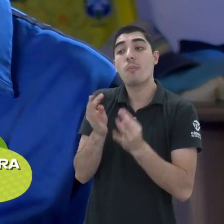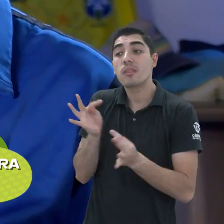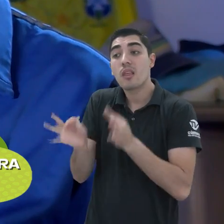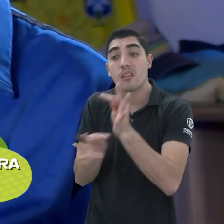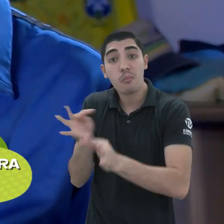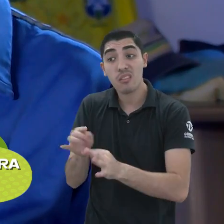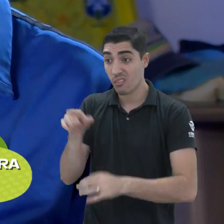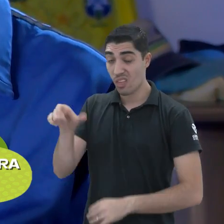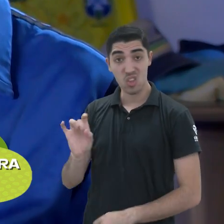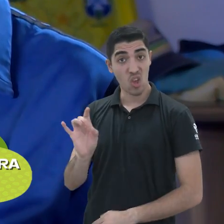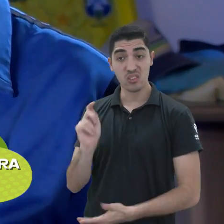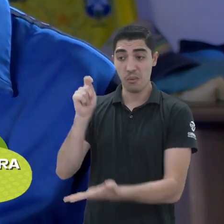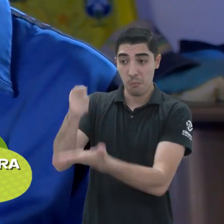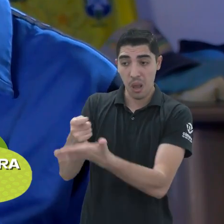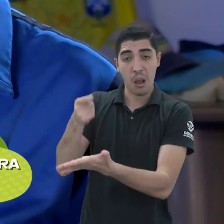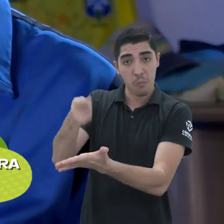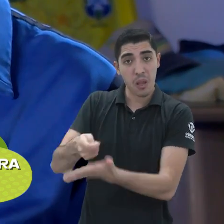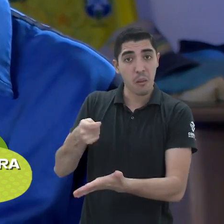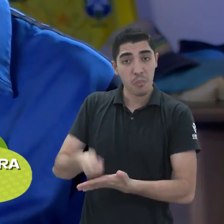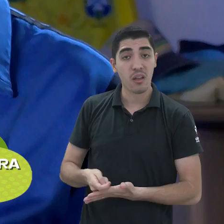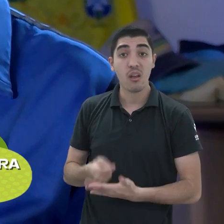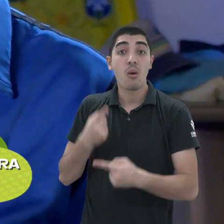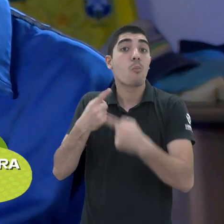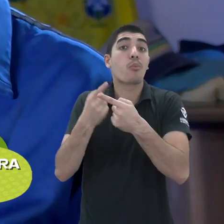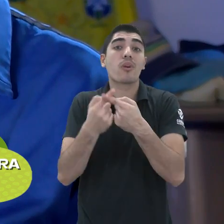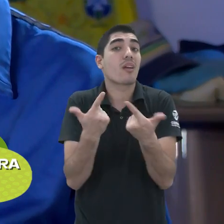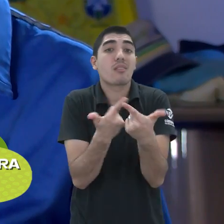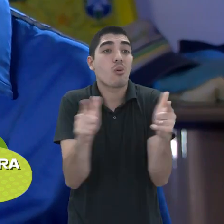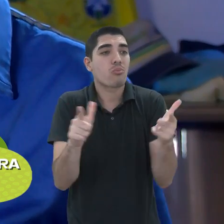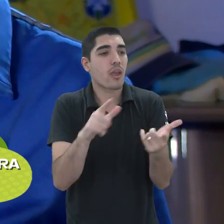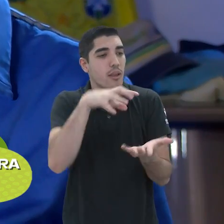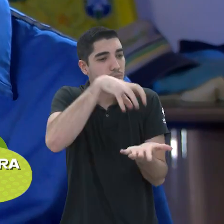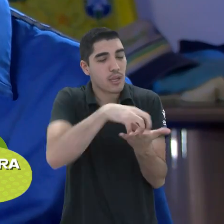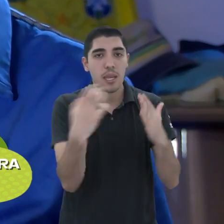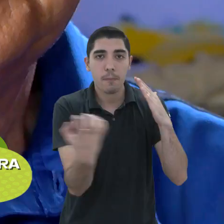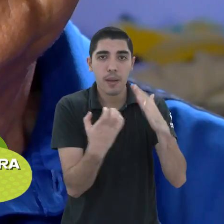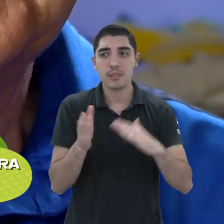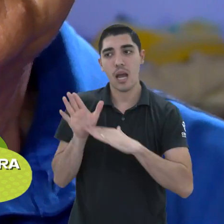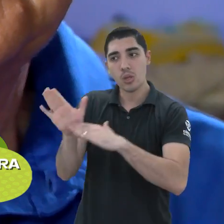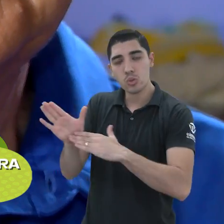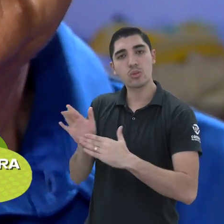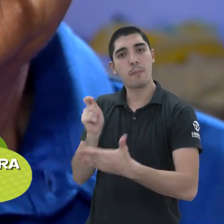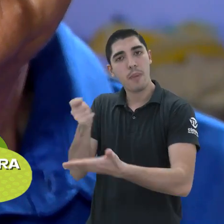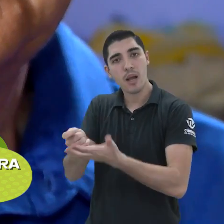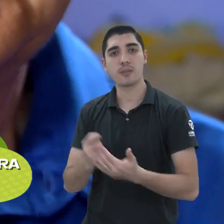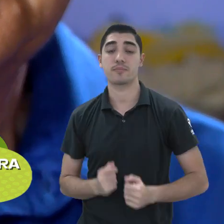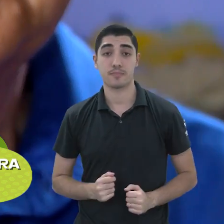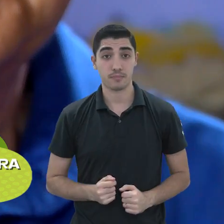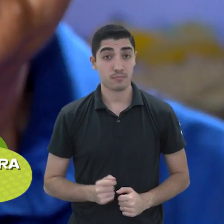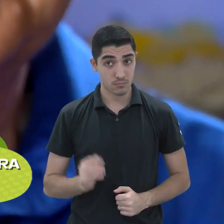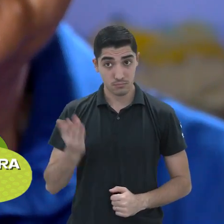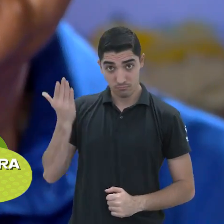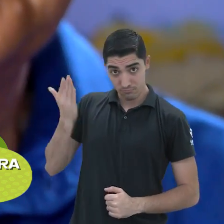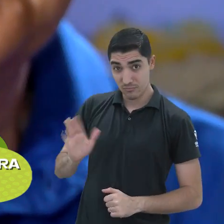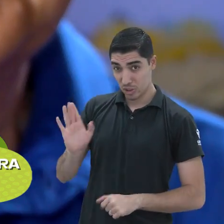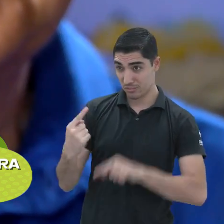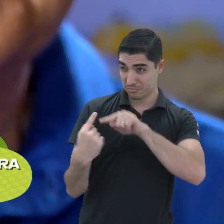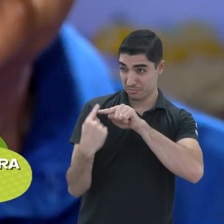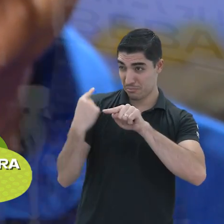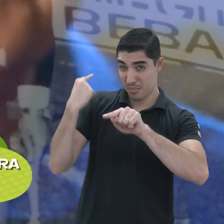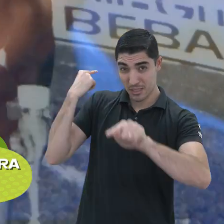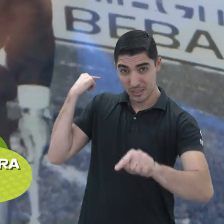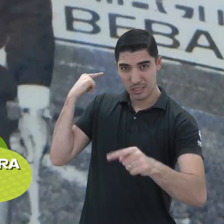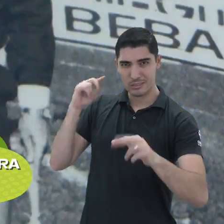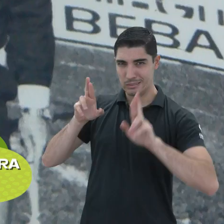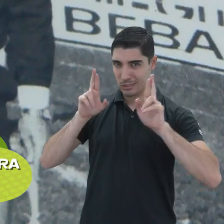tratamento dele é ele. Porque não tem uma entidade que o ampare. E quem já viveu tudo isso, e em uma época